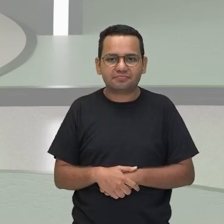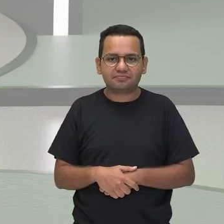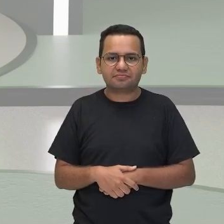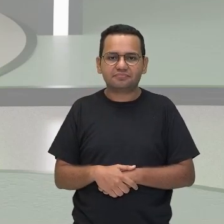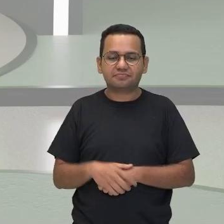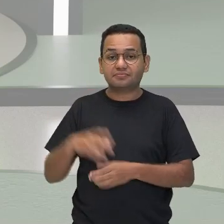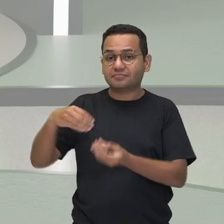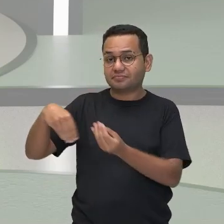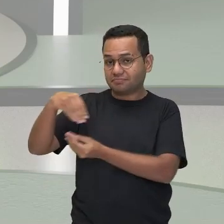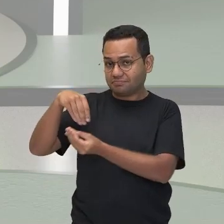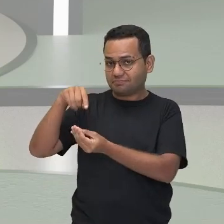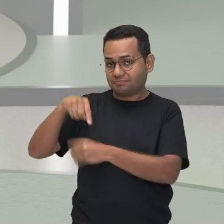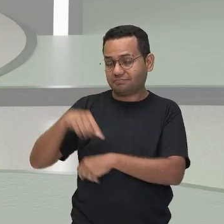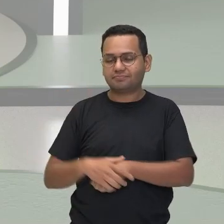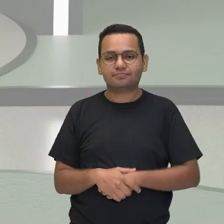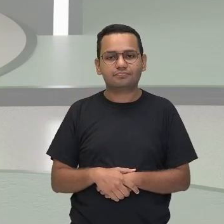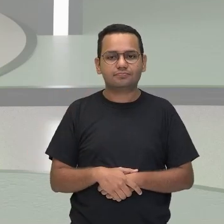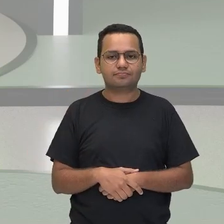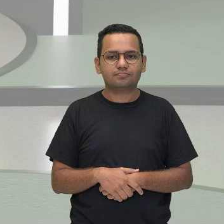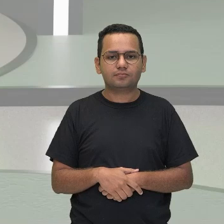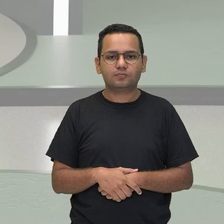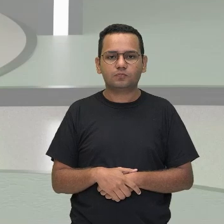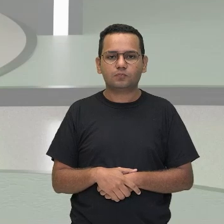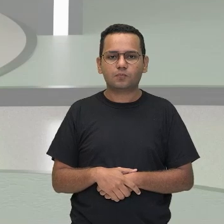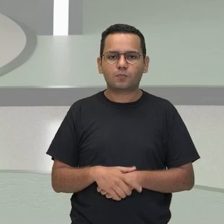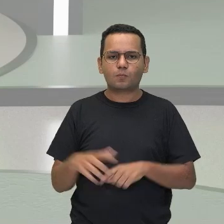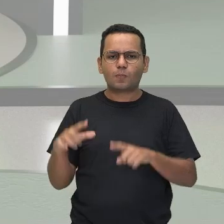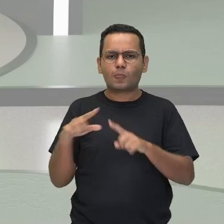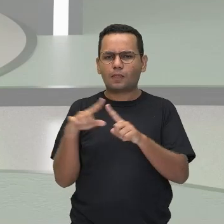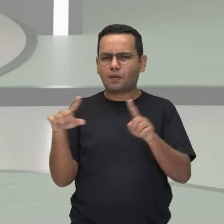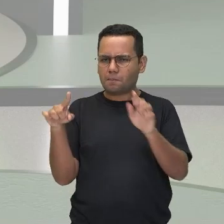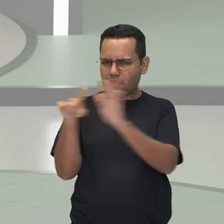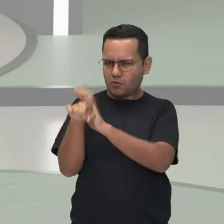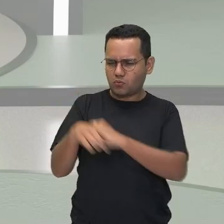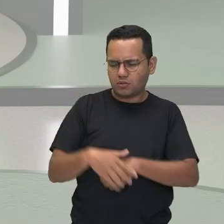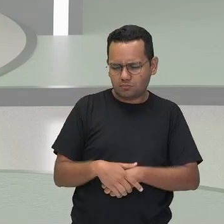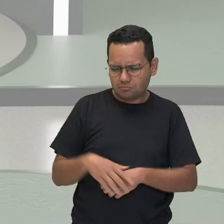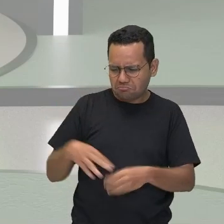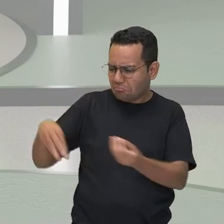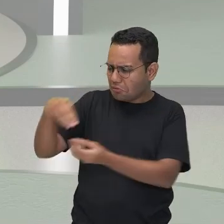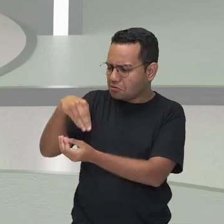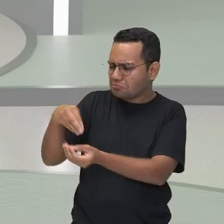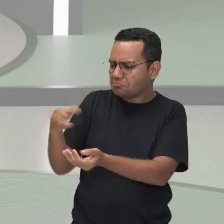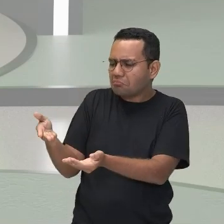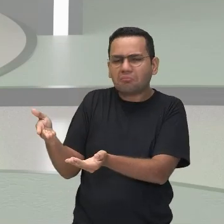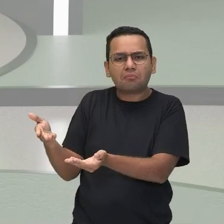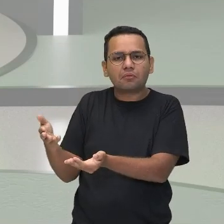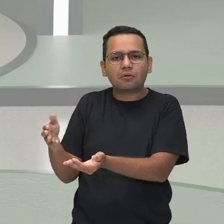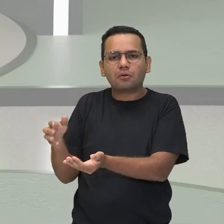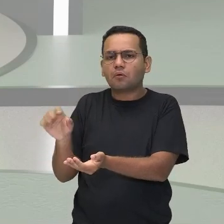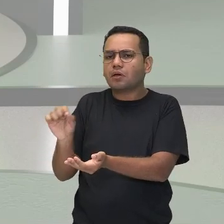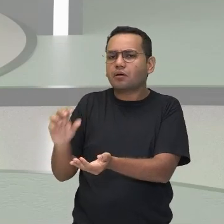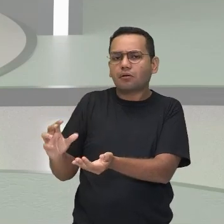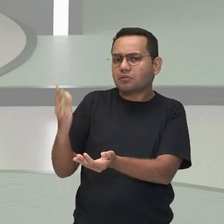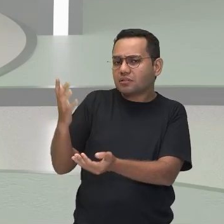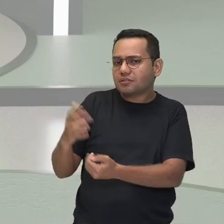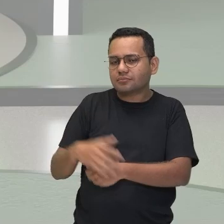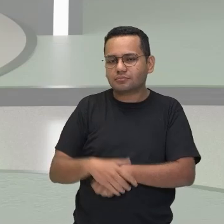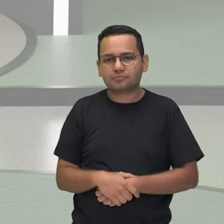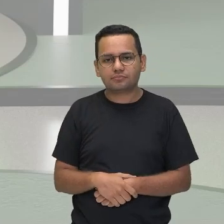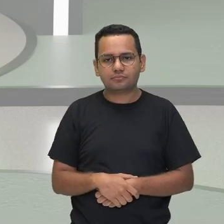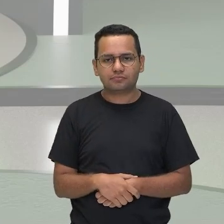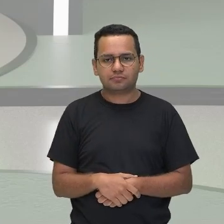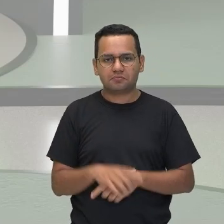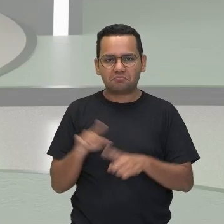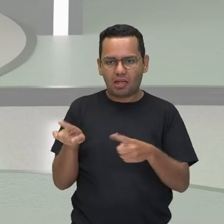mistura. E aí tem uma brincadeirinha, né? Misturou, e agora? Essa mistura que você está observando, não tem nenhum problema